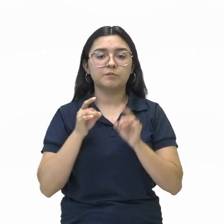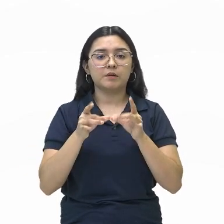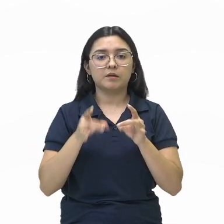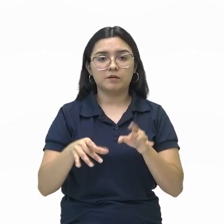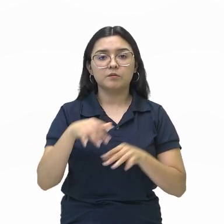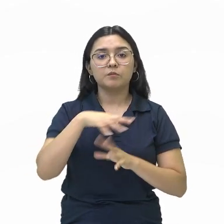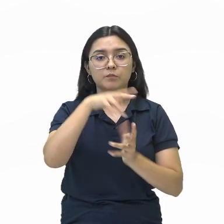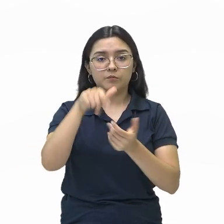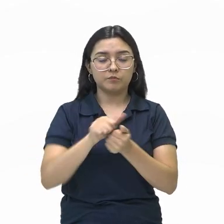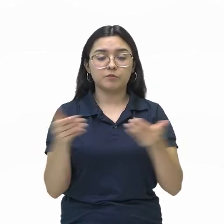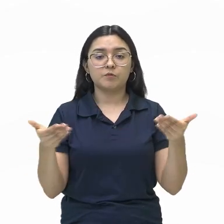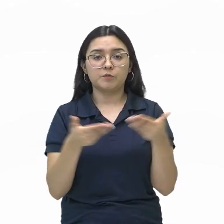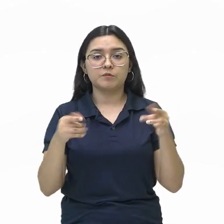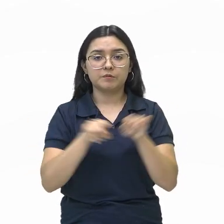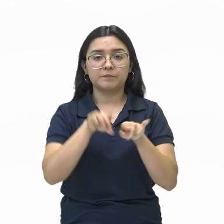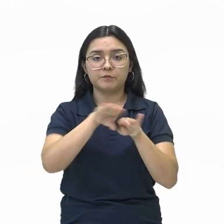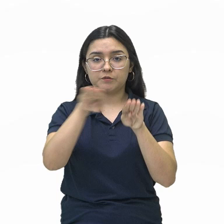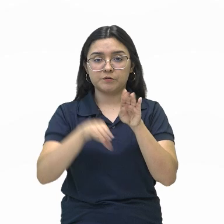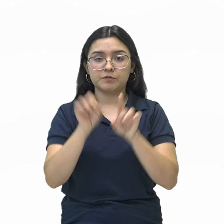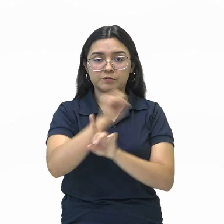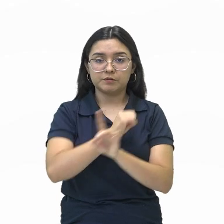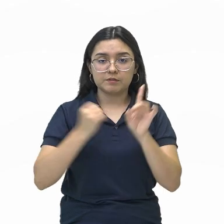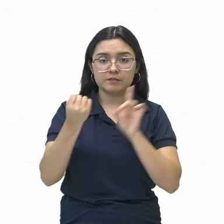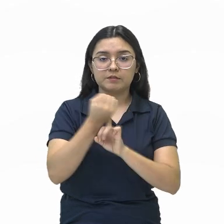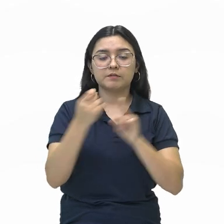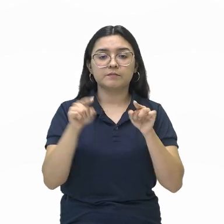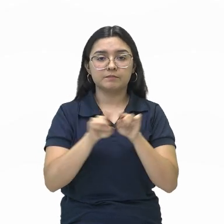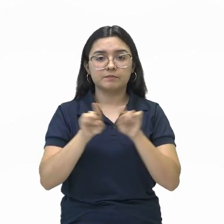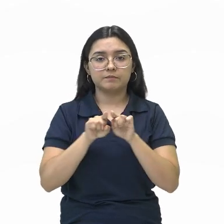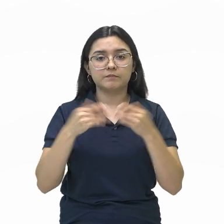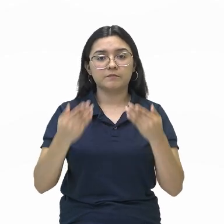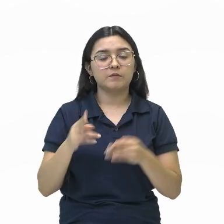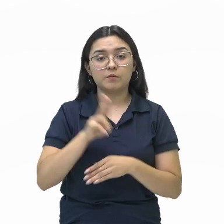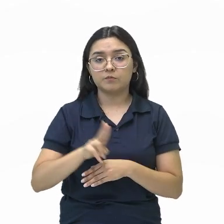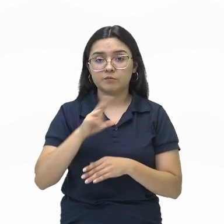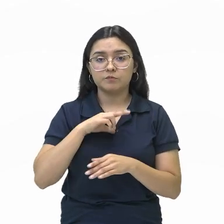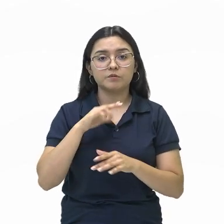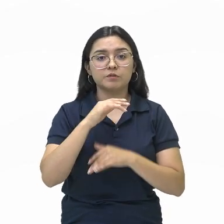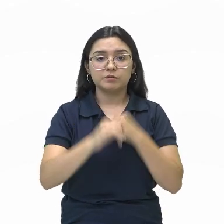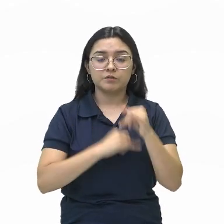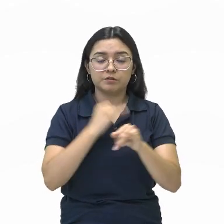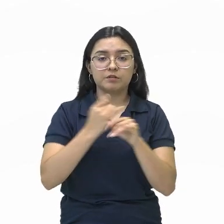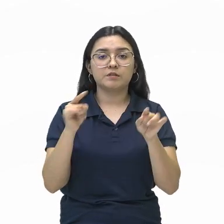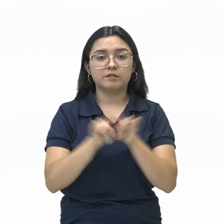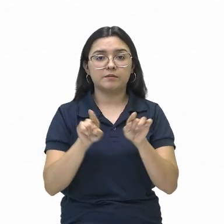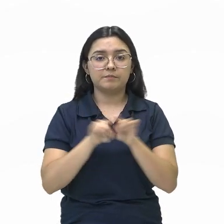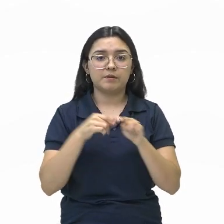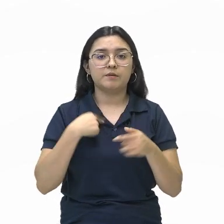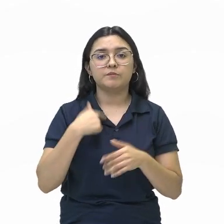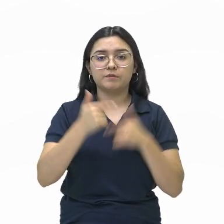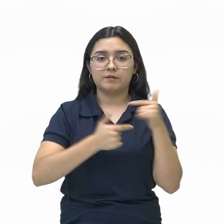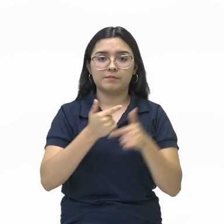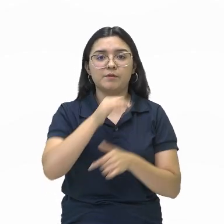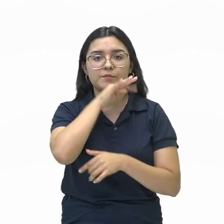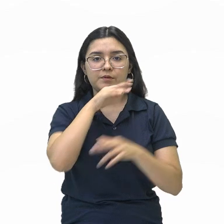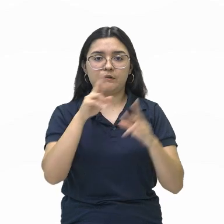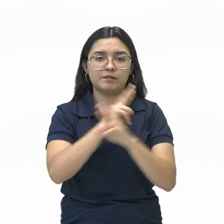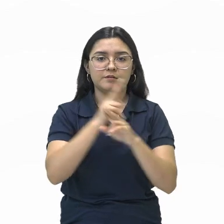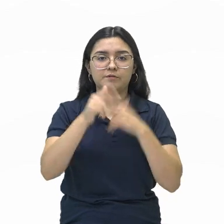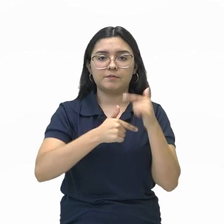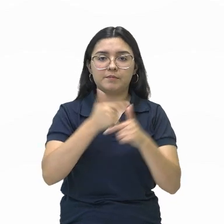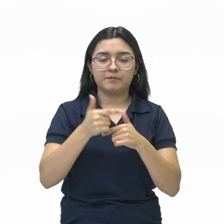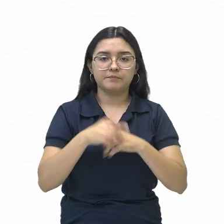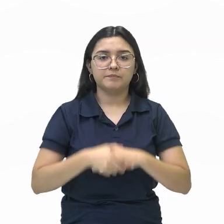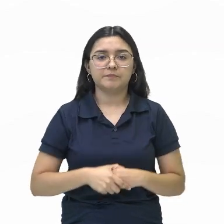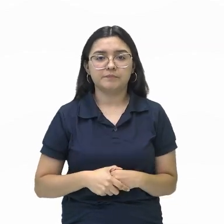atual. Desigualdade social, exclusão digital e precarização das relações de